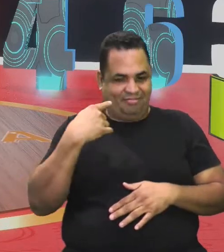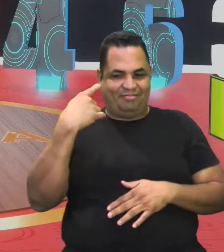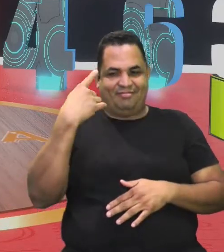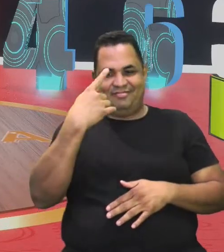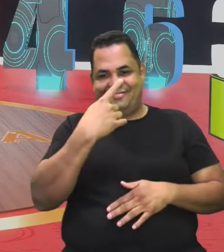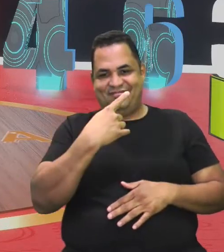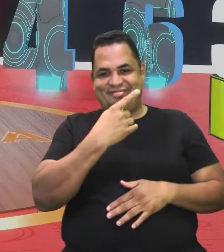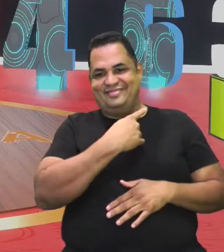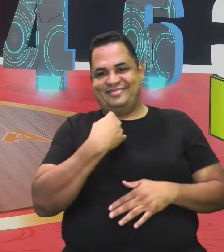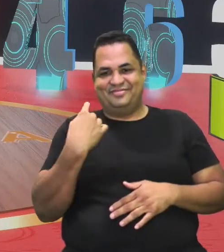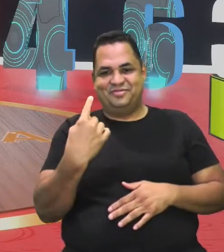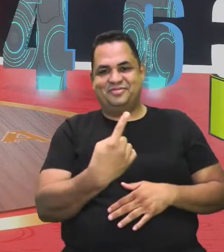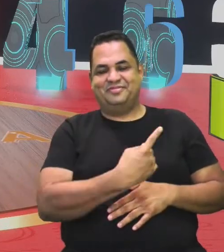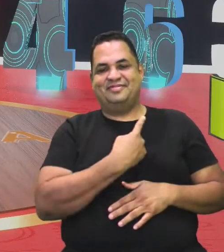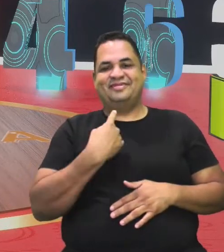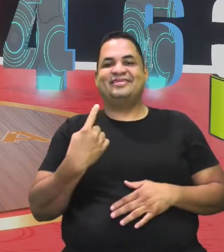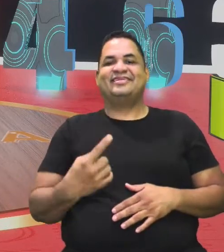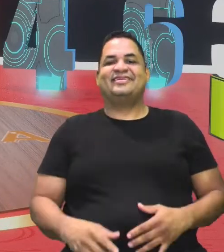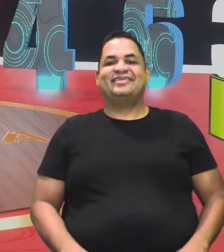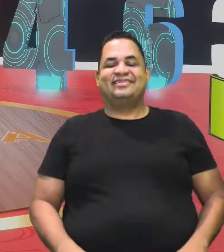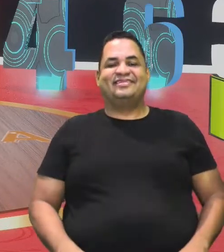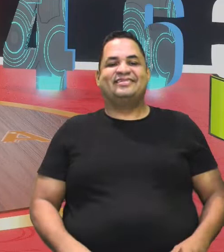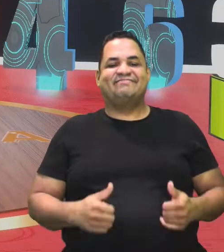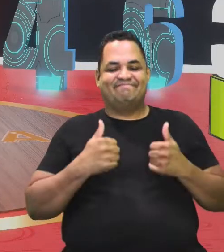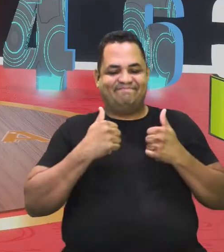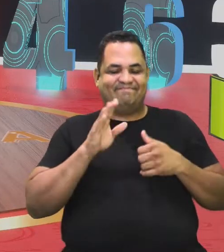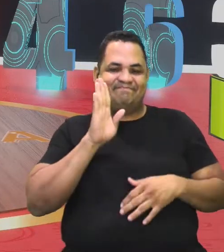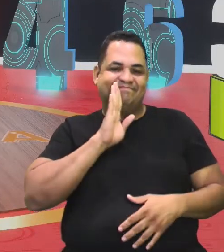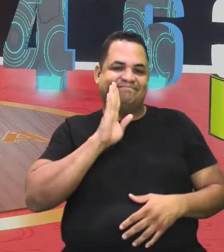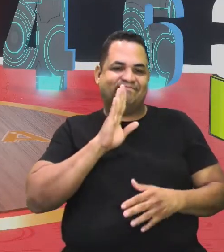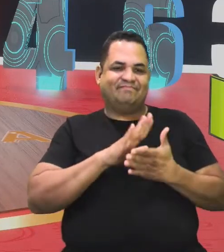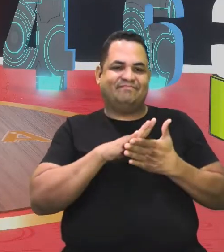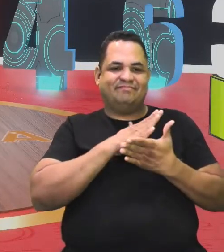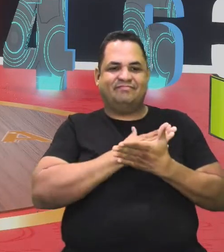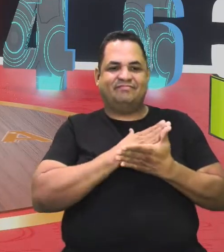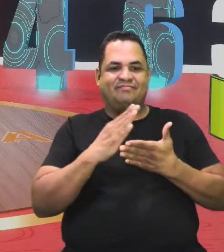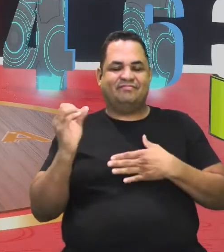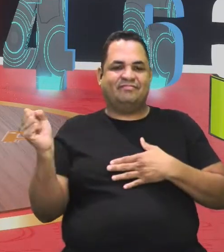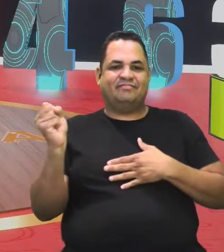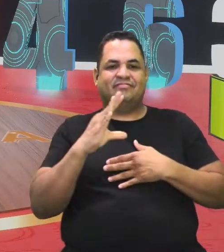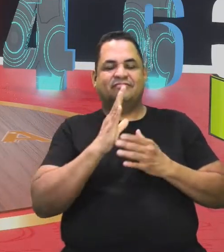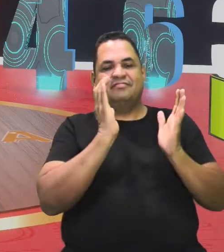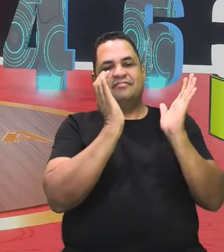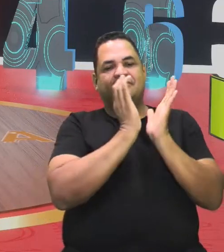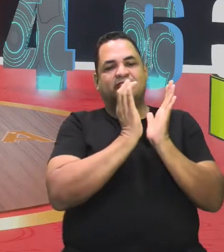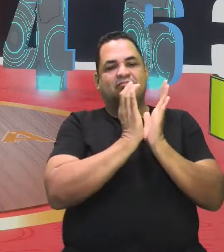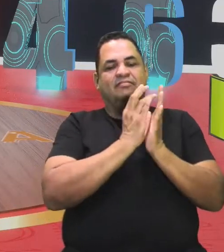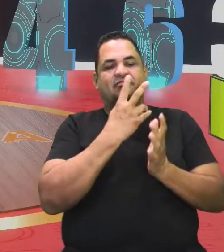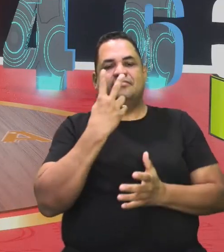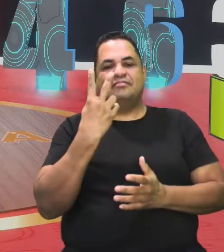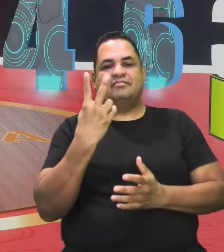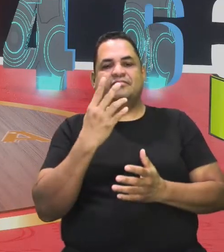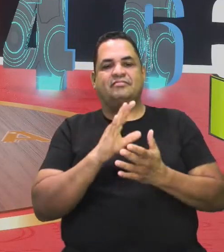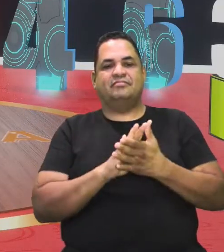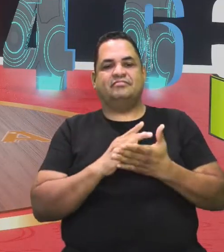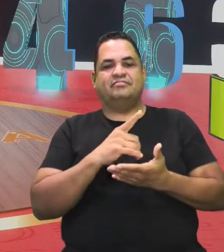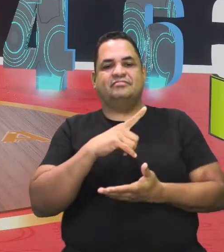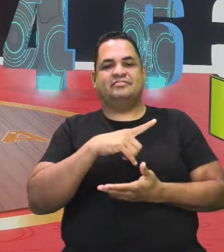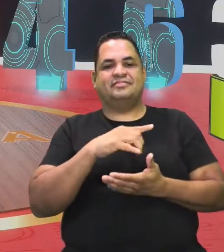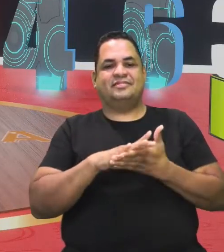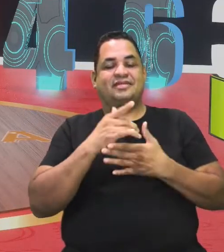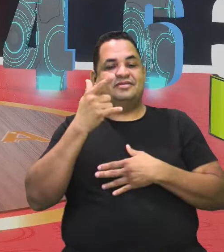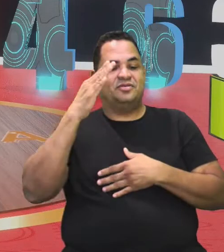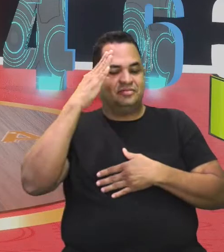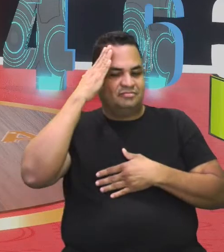movimentação toda. Mas tá valendo, tá valendo. Né? Muito top. Então a gente inicia uma nova unidade, né? A unidade 2, ela vem com outro